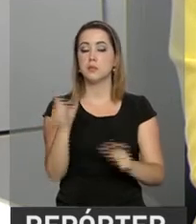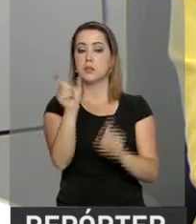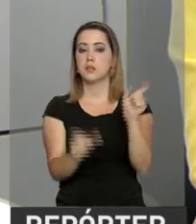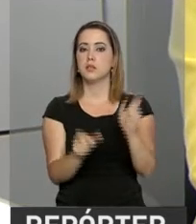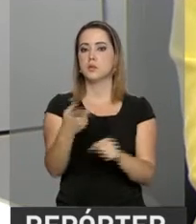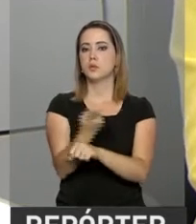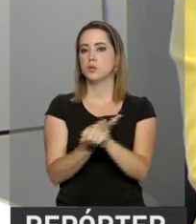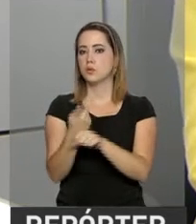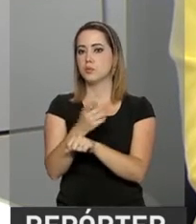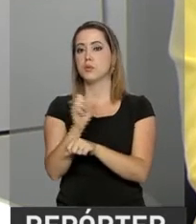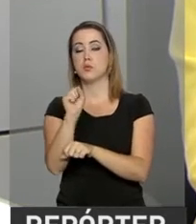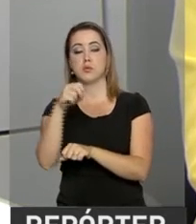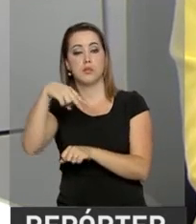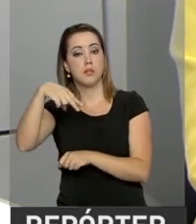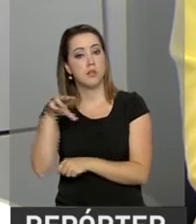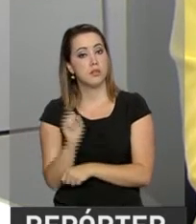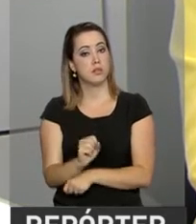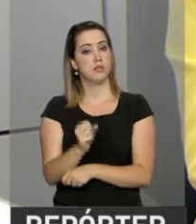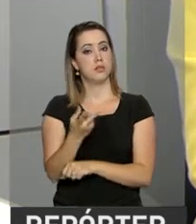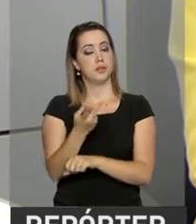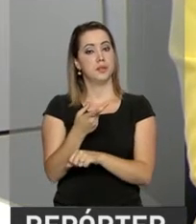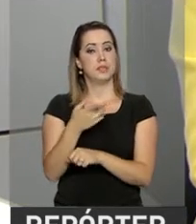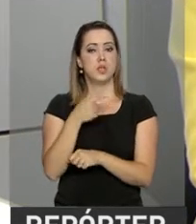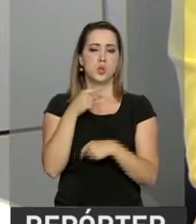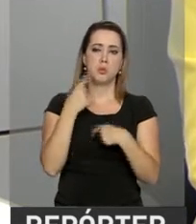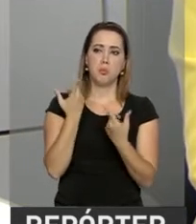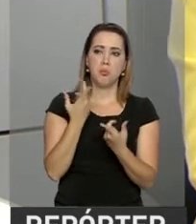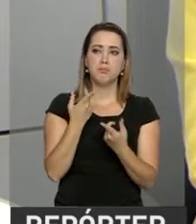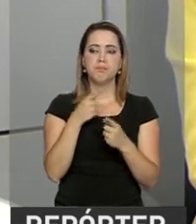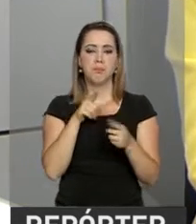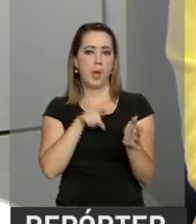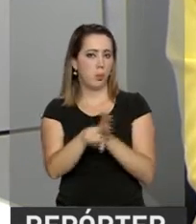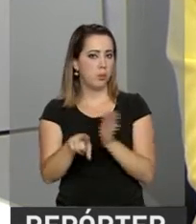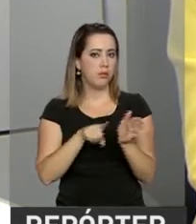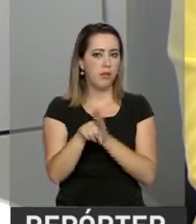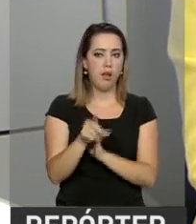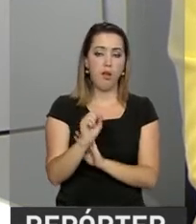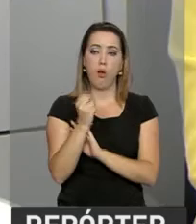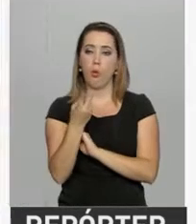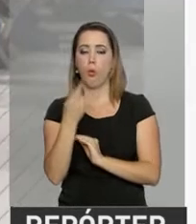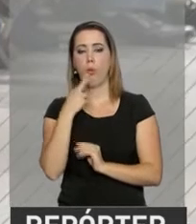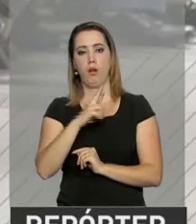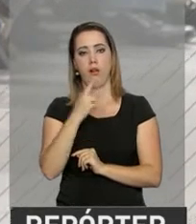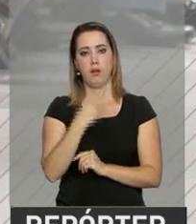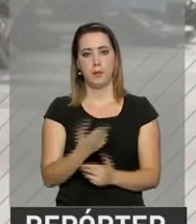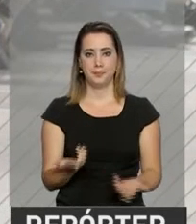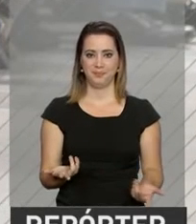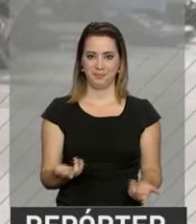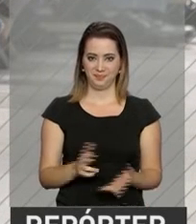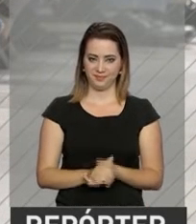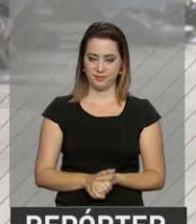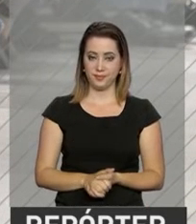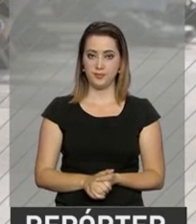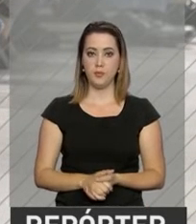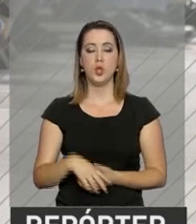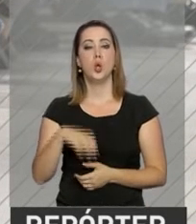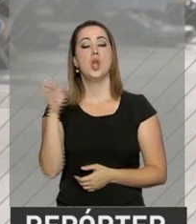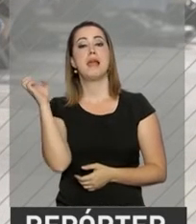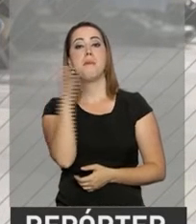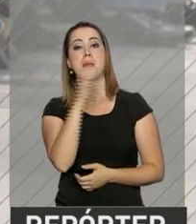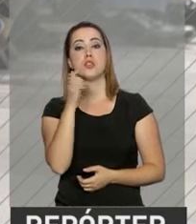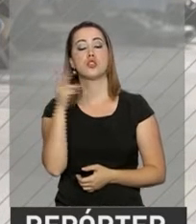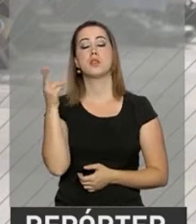mais procurando a agência para tirar dúvidas ou para fazer reclamações urgências e emergências devem ser